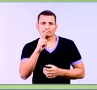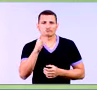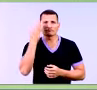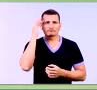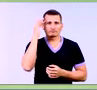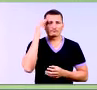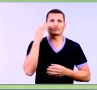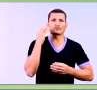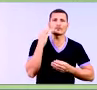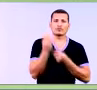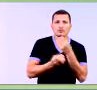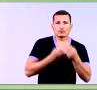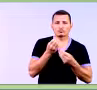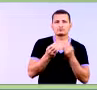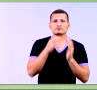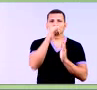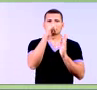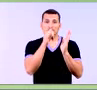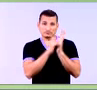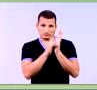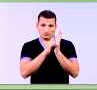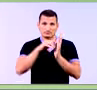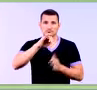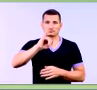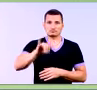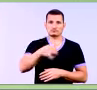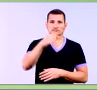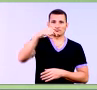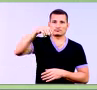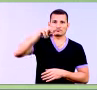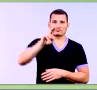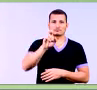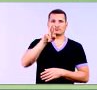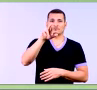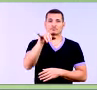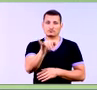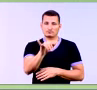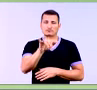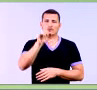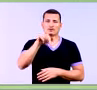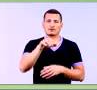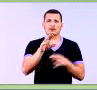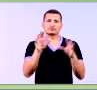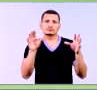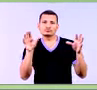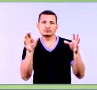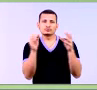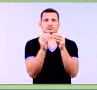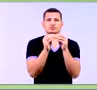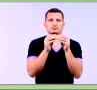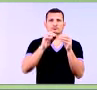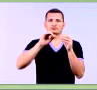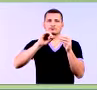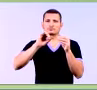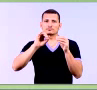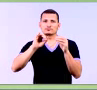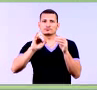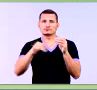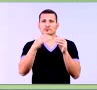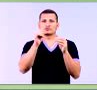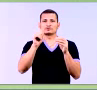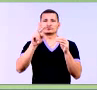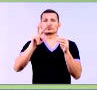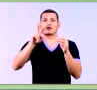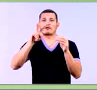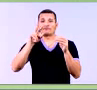funciona a instalação do jQuery. Nada mais é do que uma junção de JavaScript, nós vimos na aula 2 de